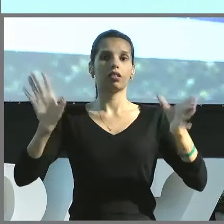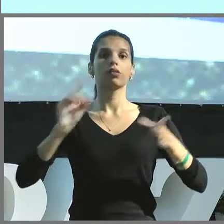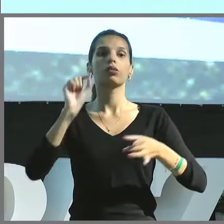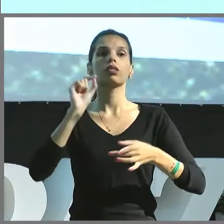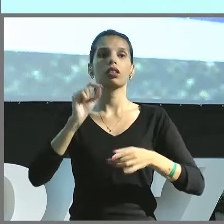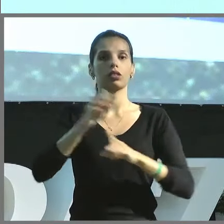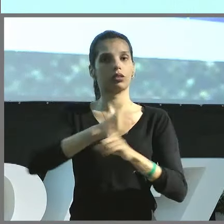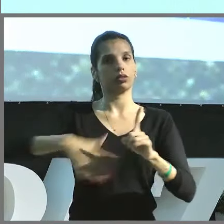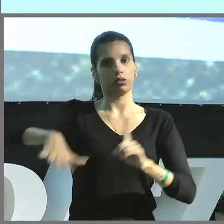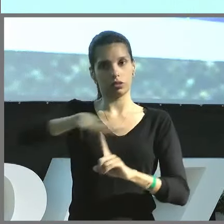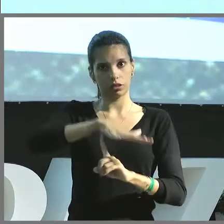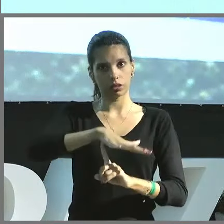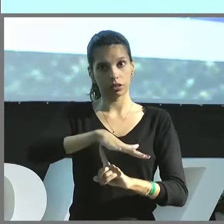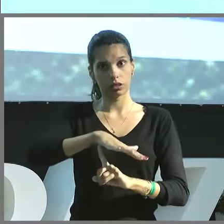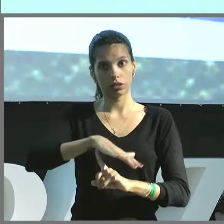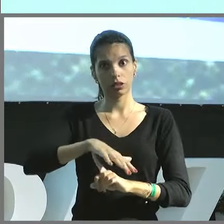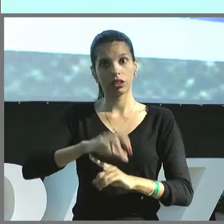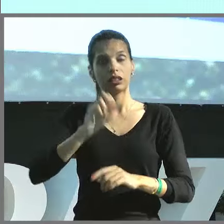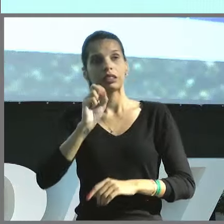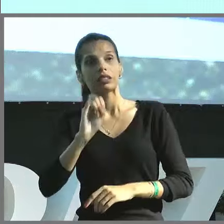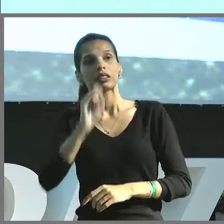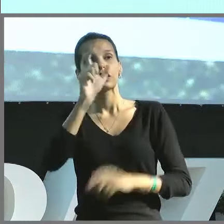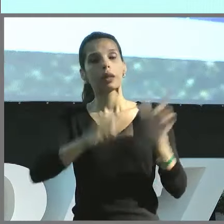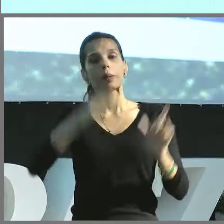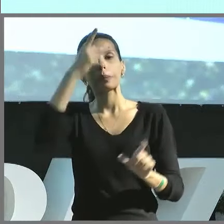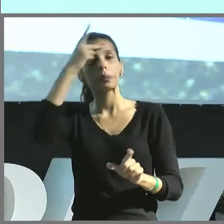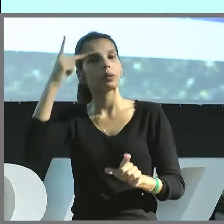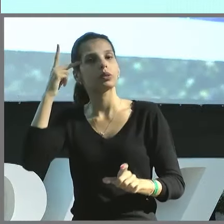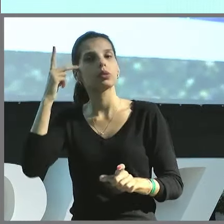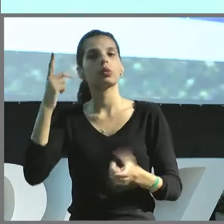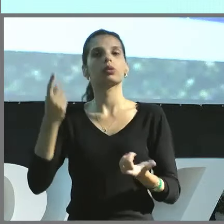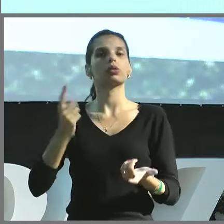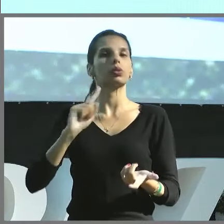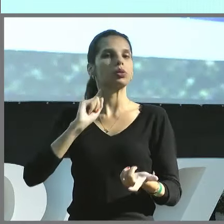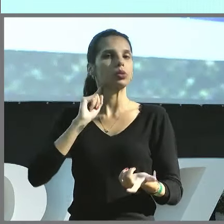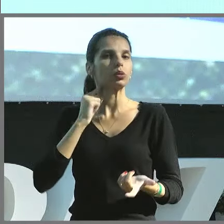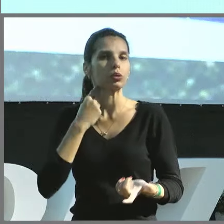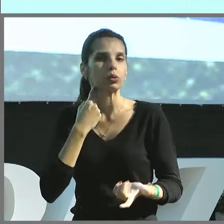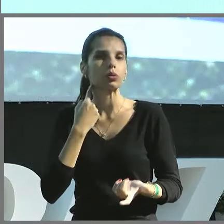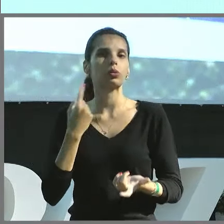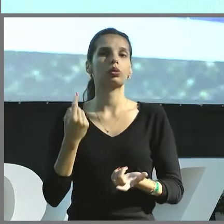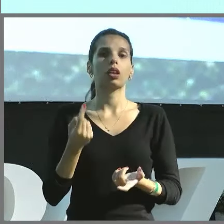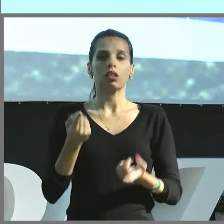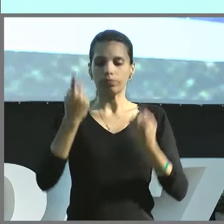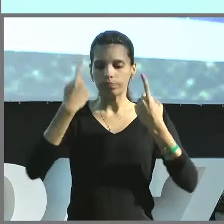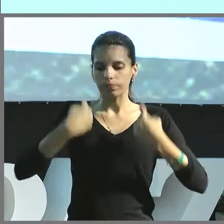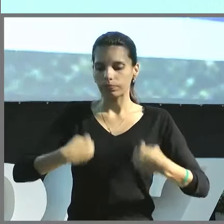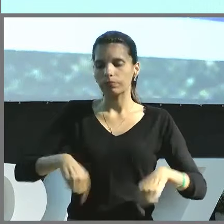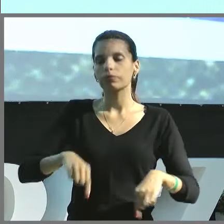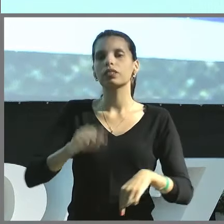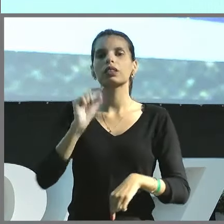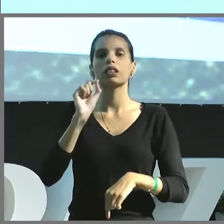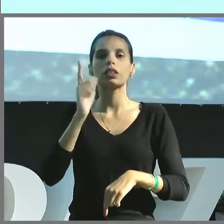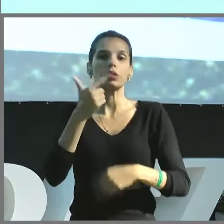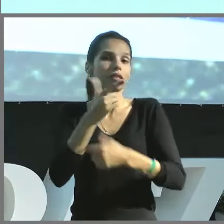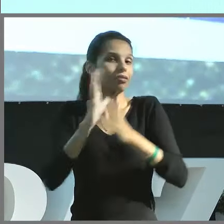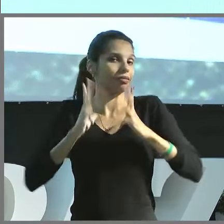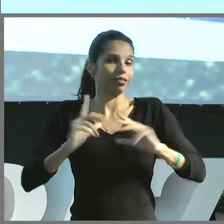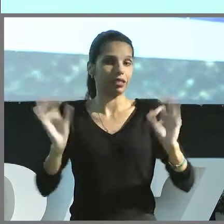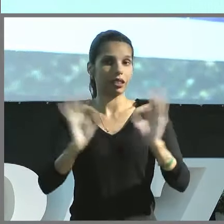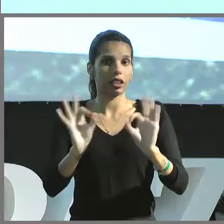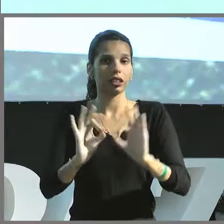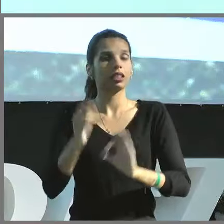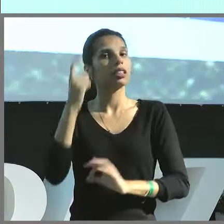sociedades. Se os sujos, os mal cheirosos comparecem. Se nós